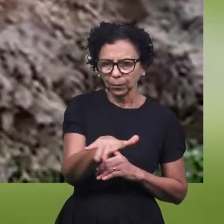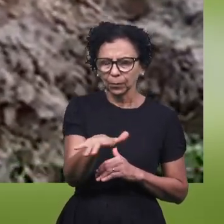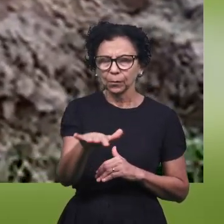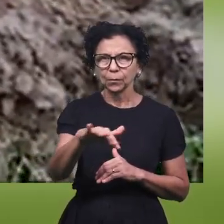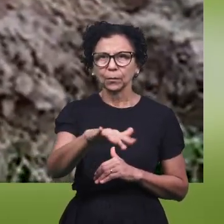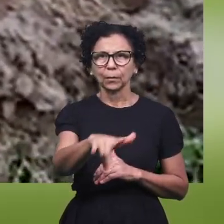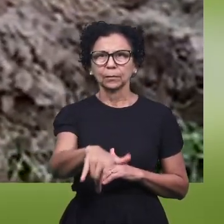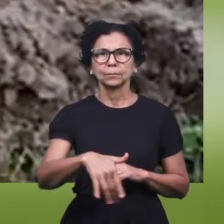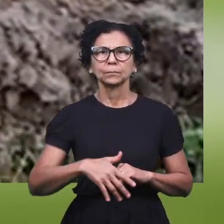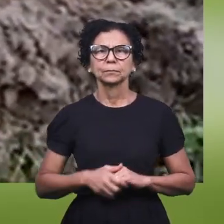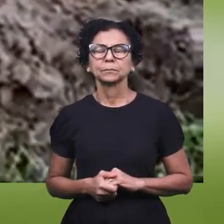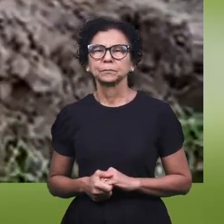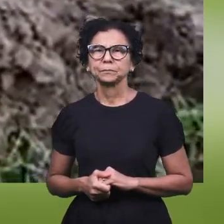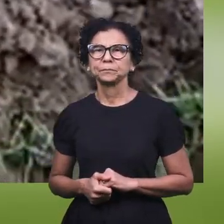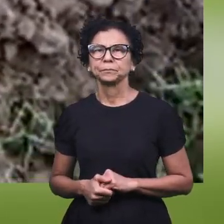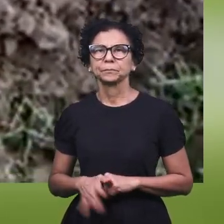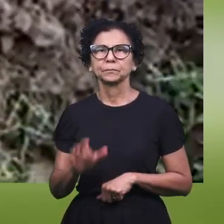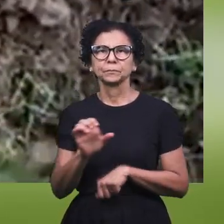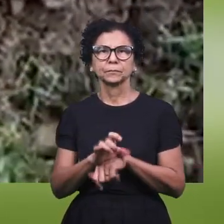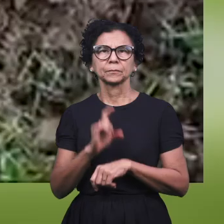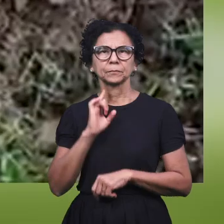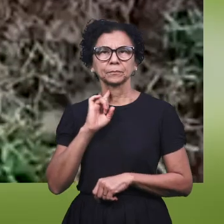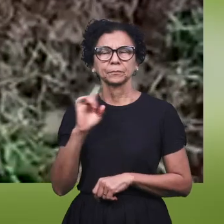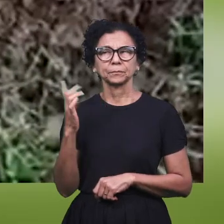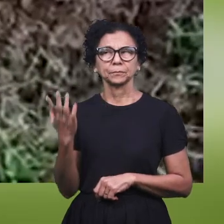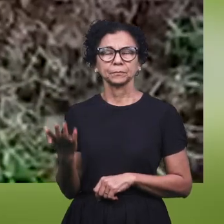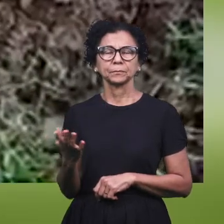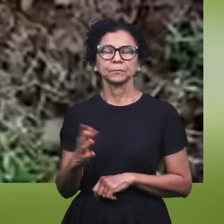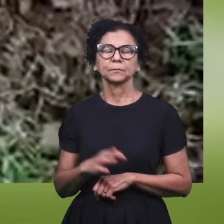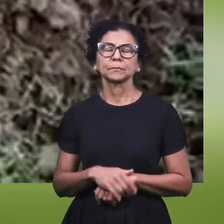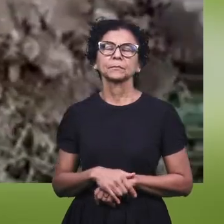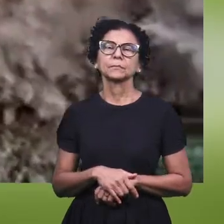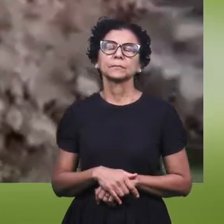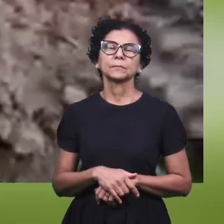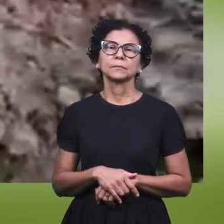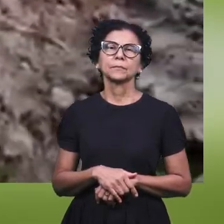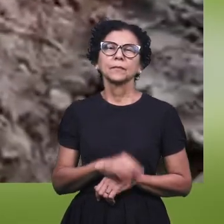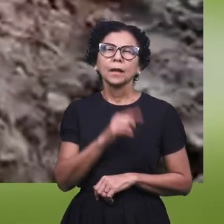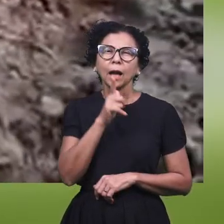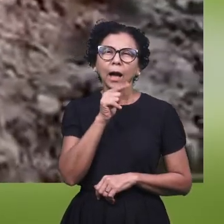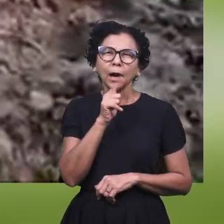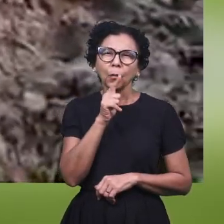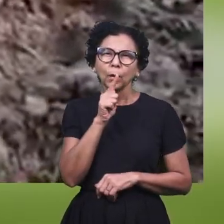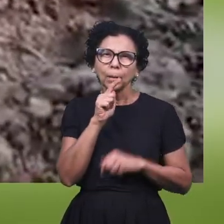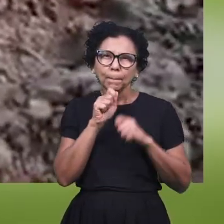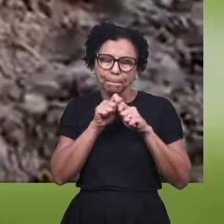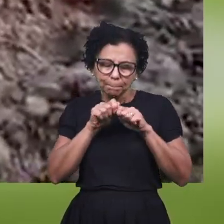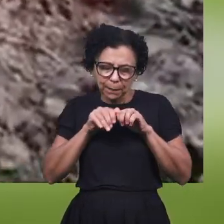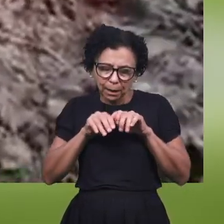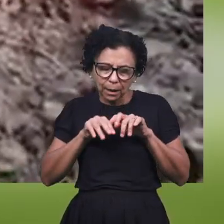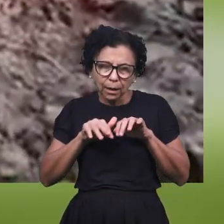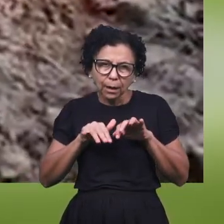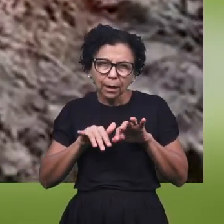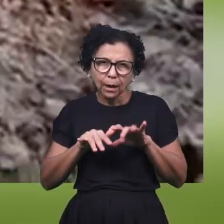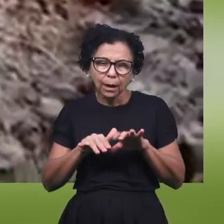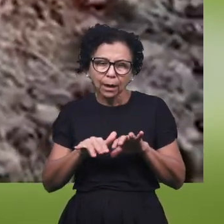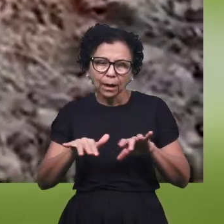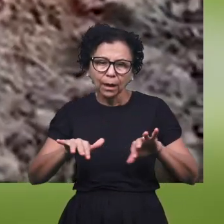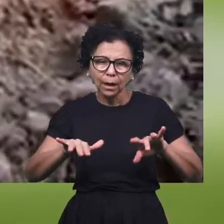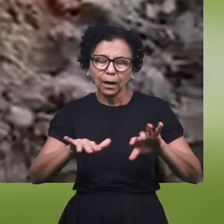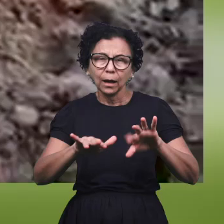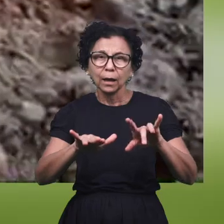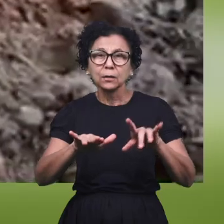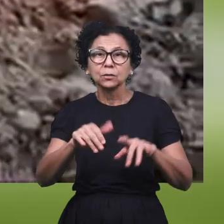fica na região da Zona da Mata, no estado de Minas Gerais. A nascente existia há mais de 100 anos e